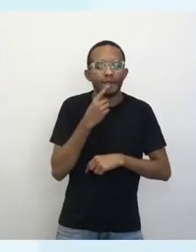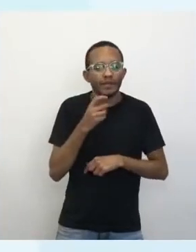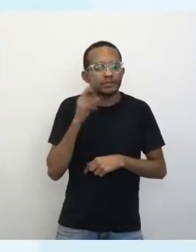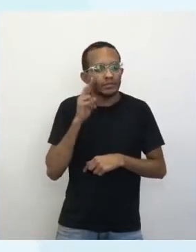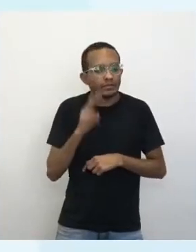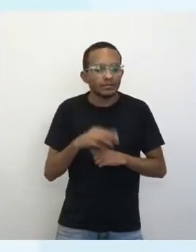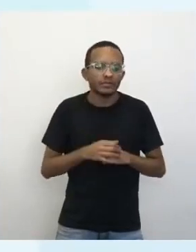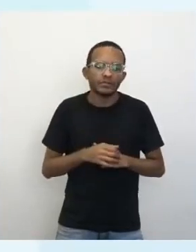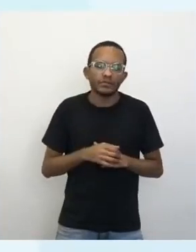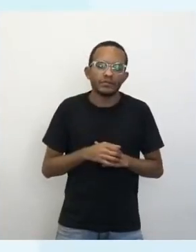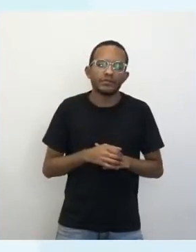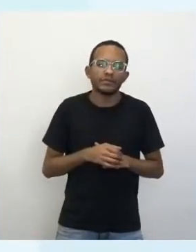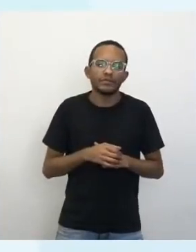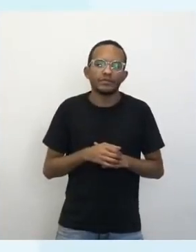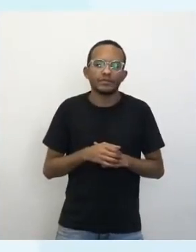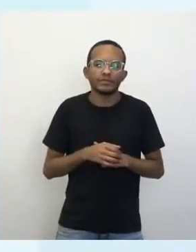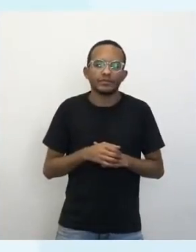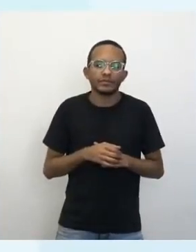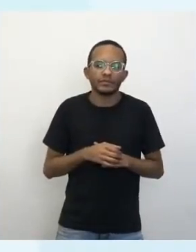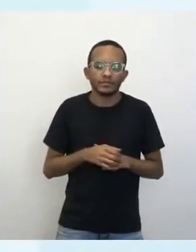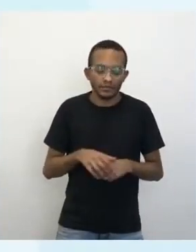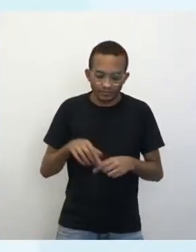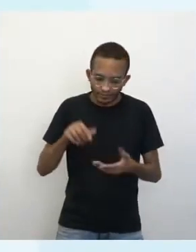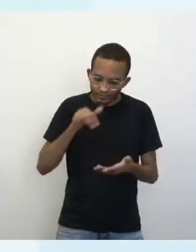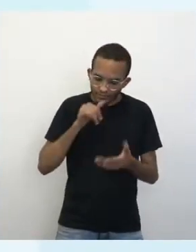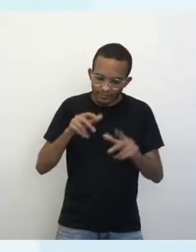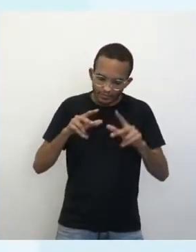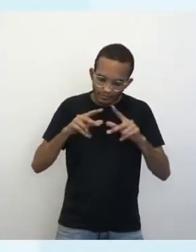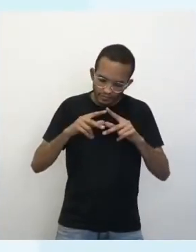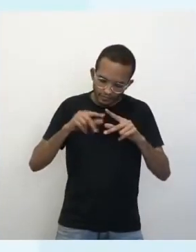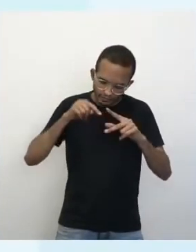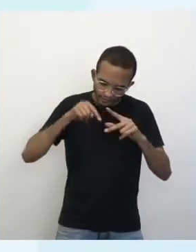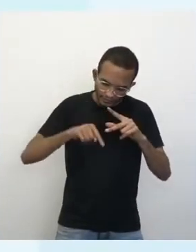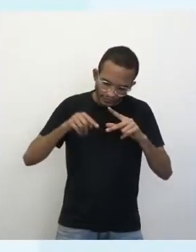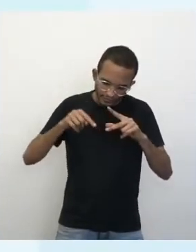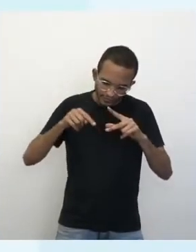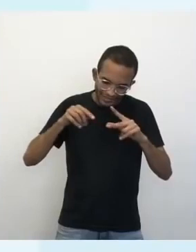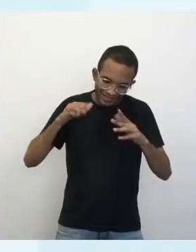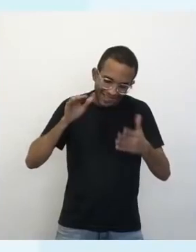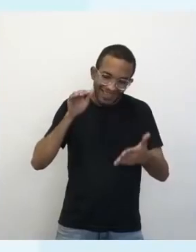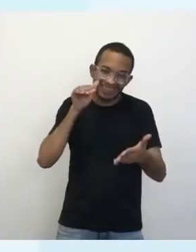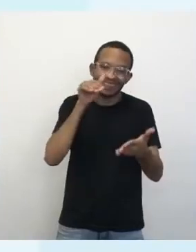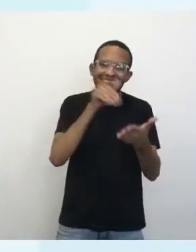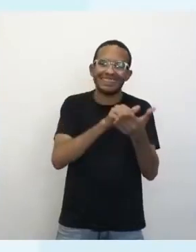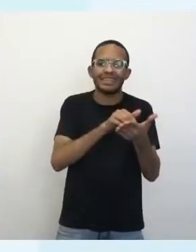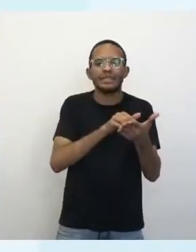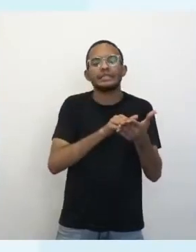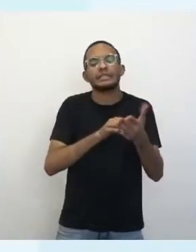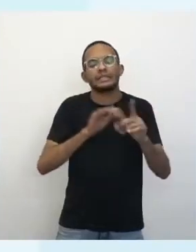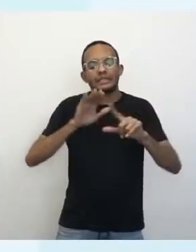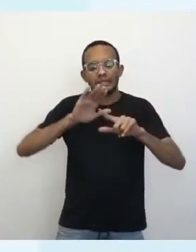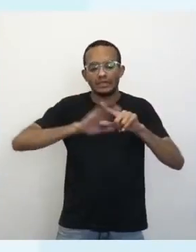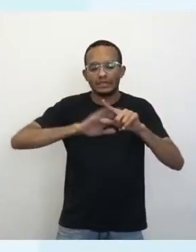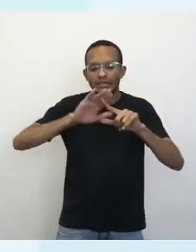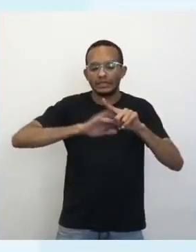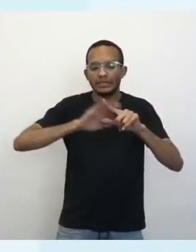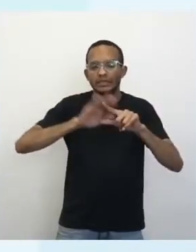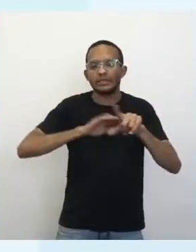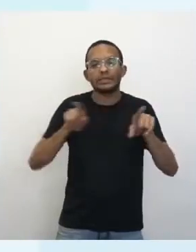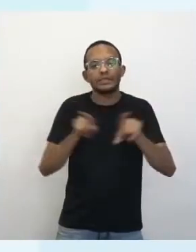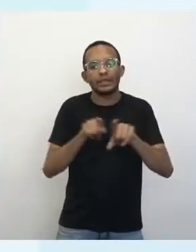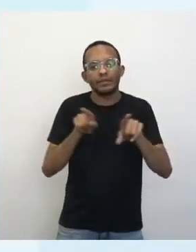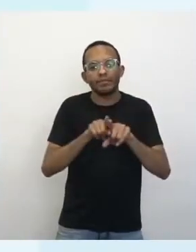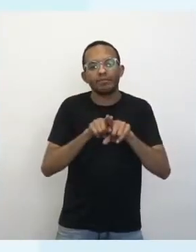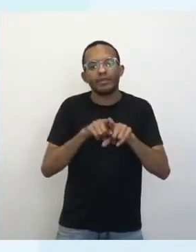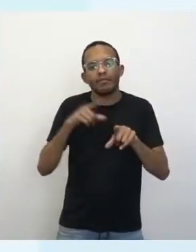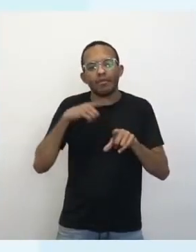ligando o centro da base até a lateral, formando também